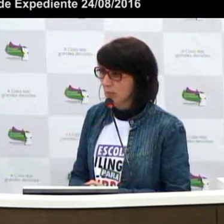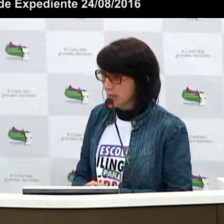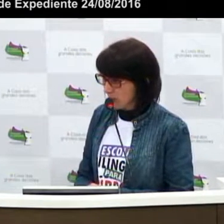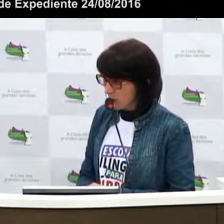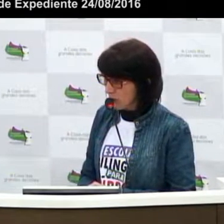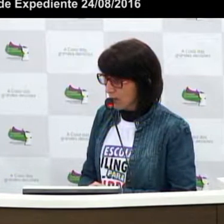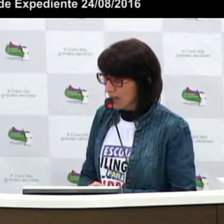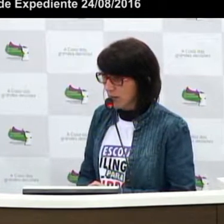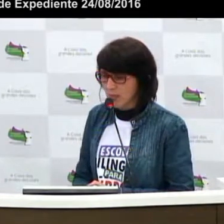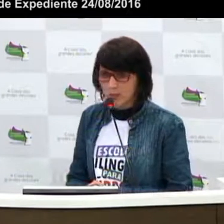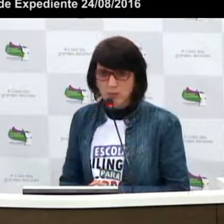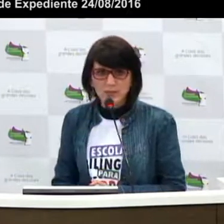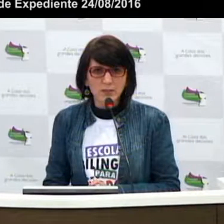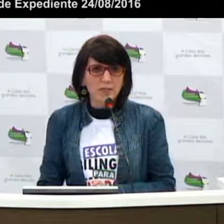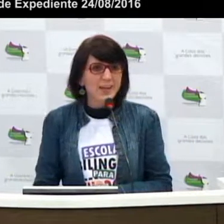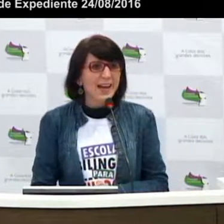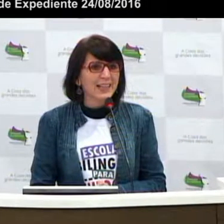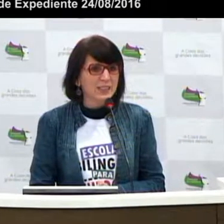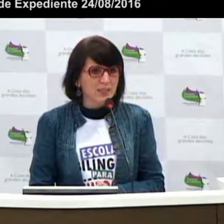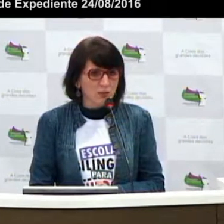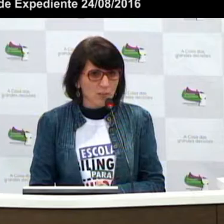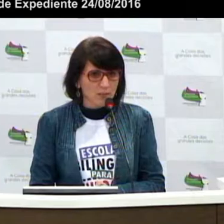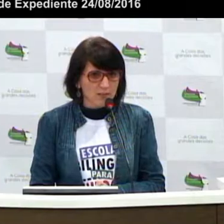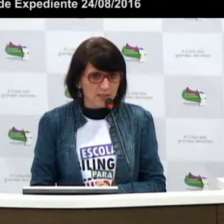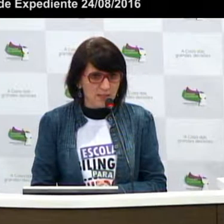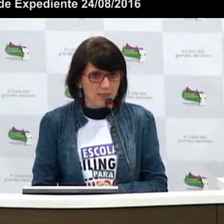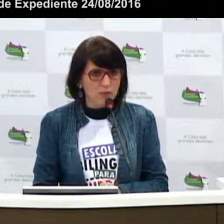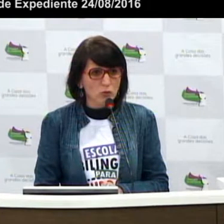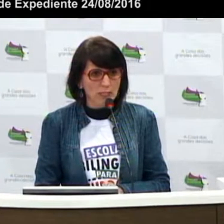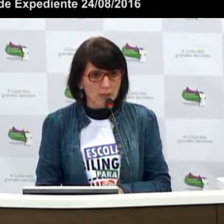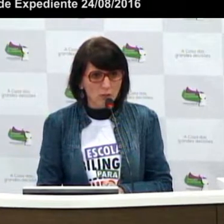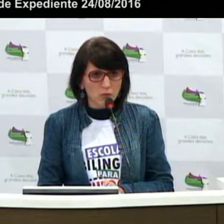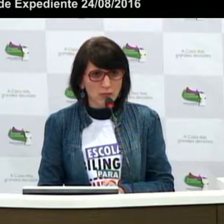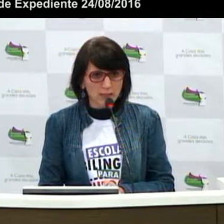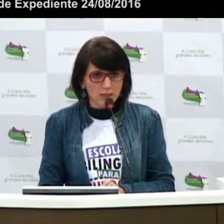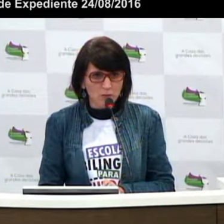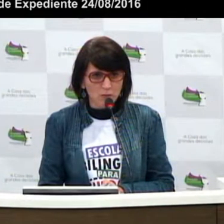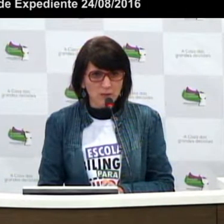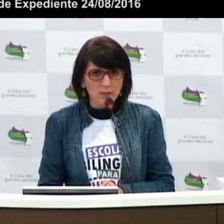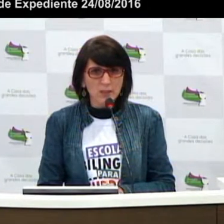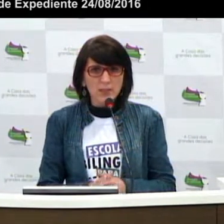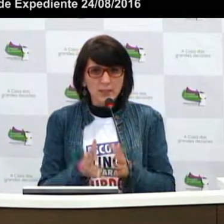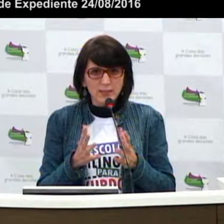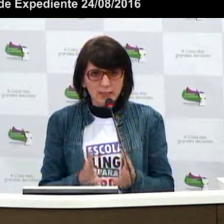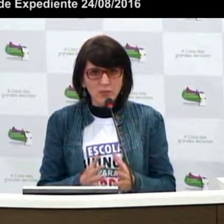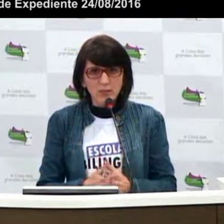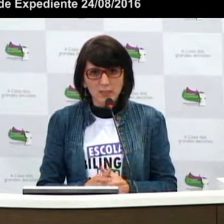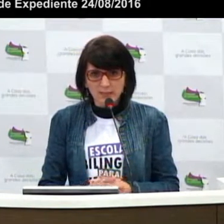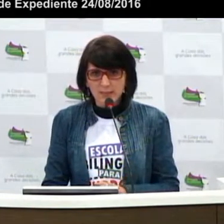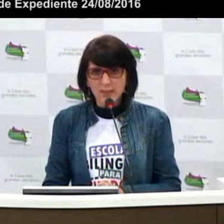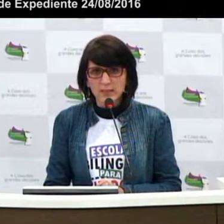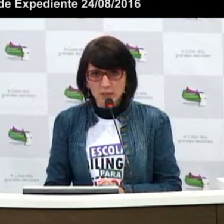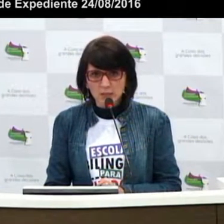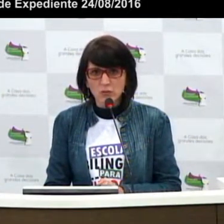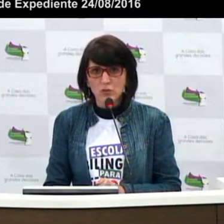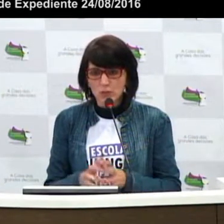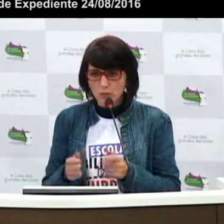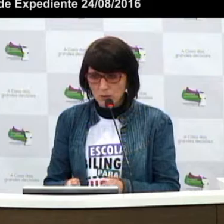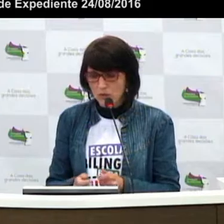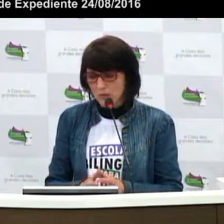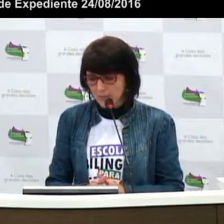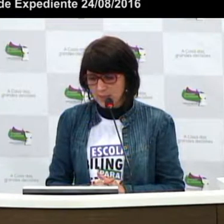agradecendo a atenção dos colegas vereadores, agradecendo a presença de cada um e de cada uma, e tenho certeza que a